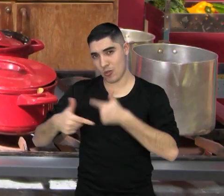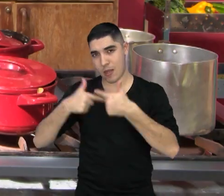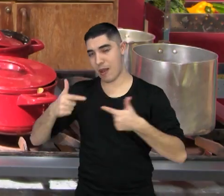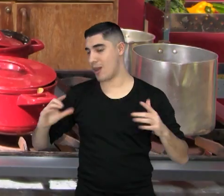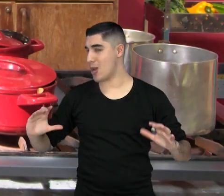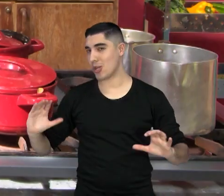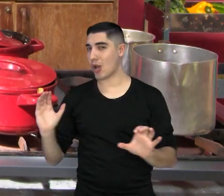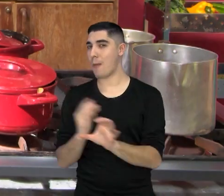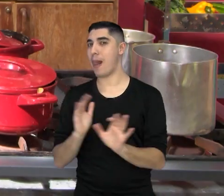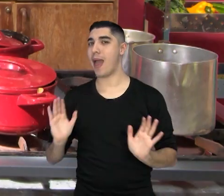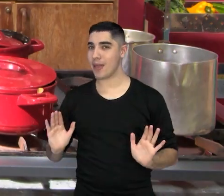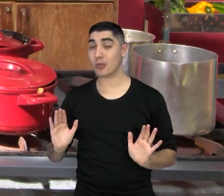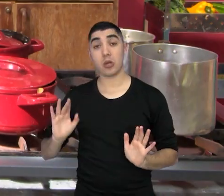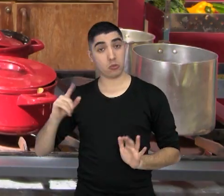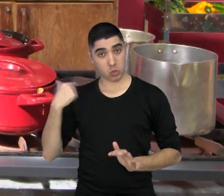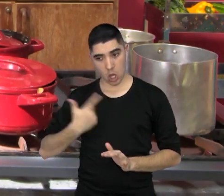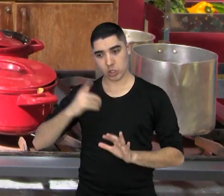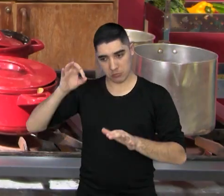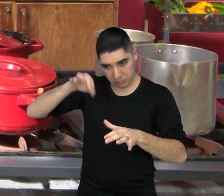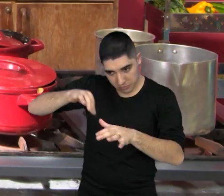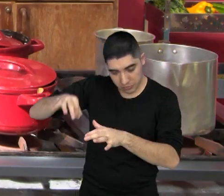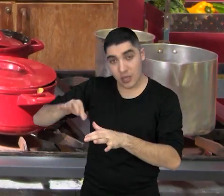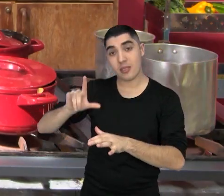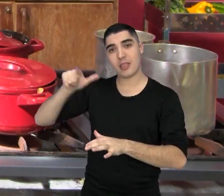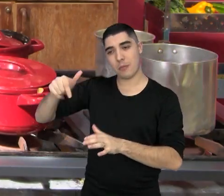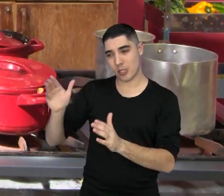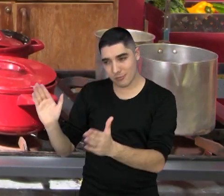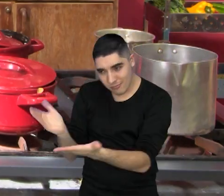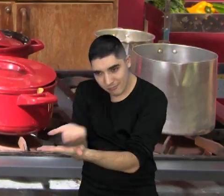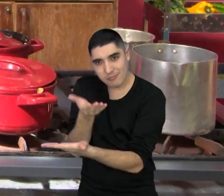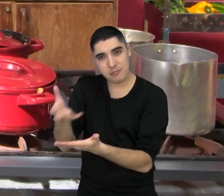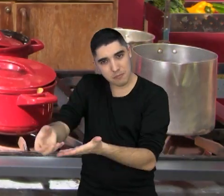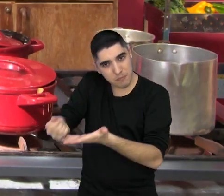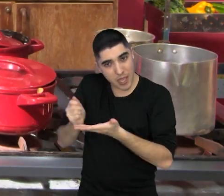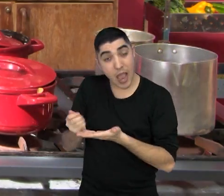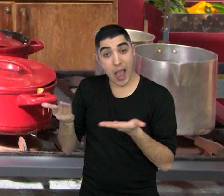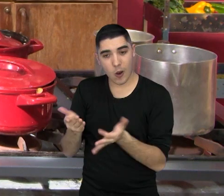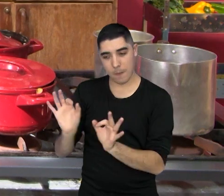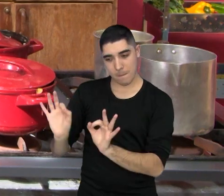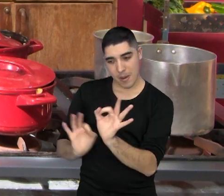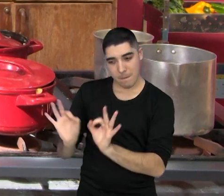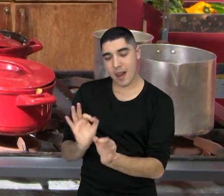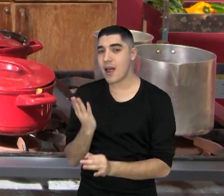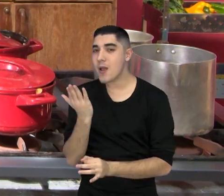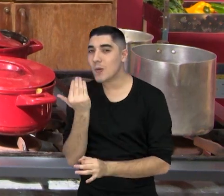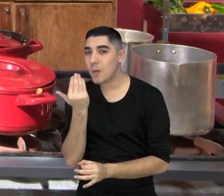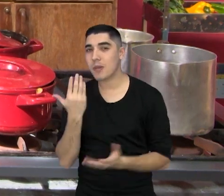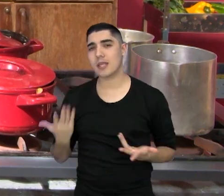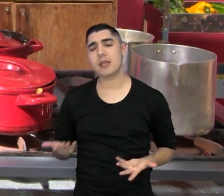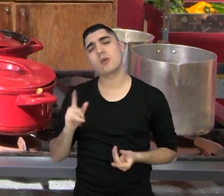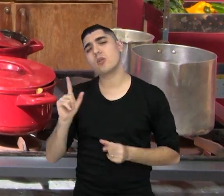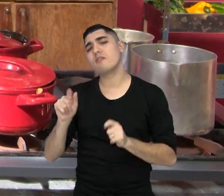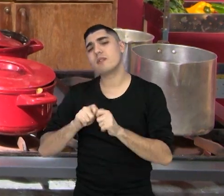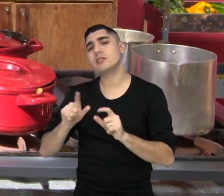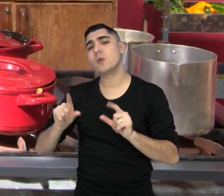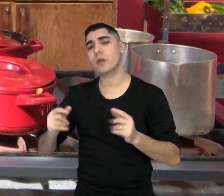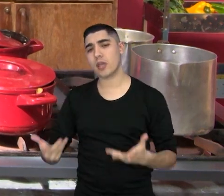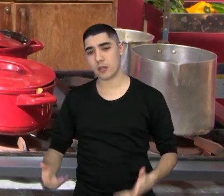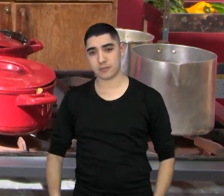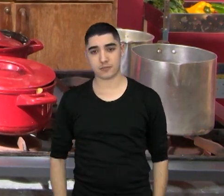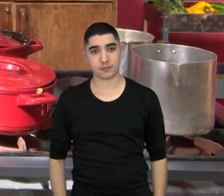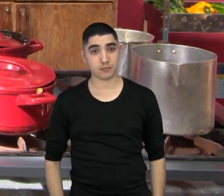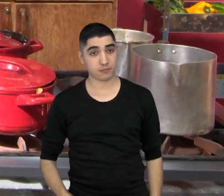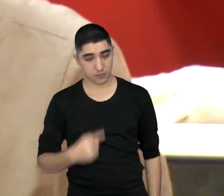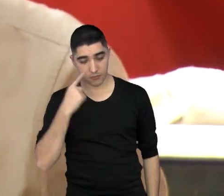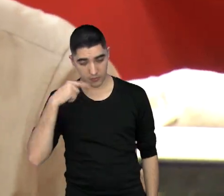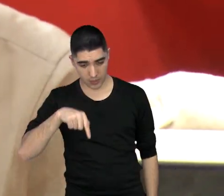é completo, né, Carlos? Nós já plantamos, colhemos e chegou a hora de preparar uma receita. O que a gente vai preparar aqui,